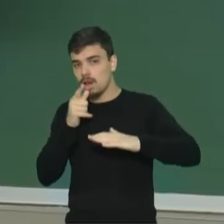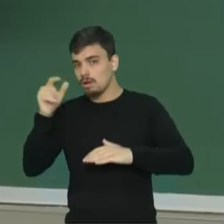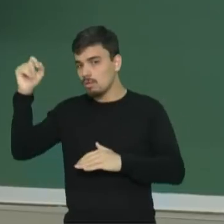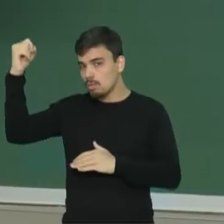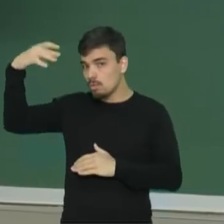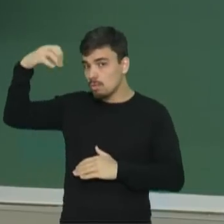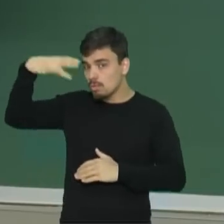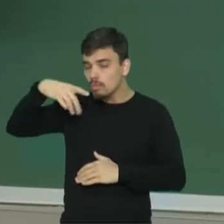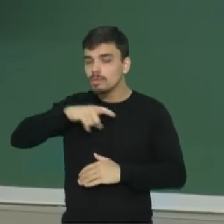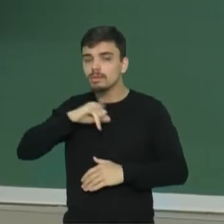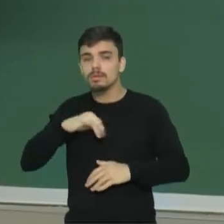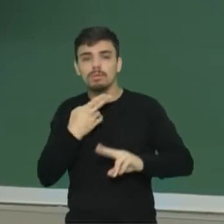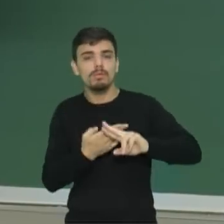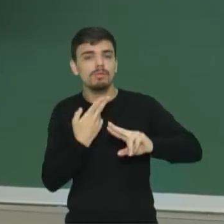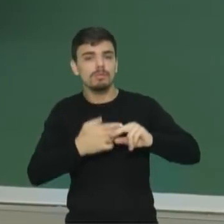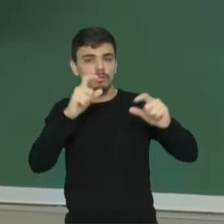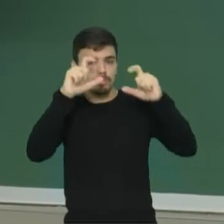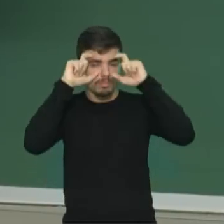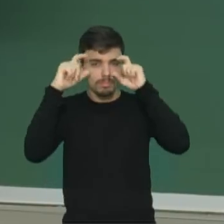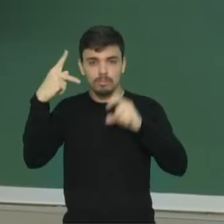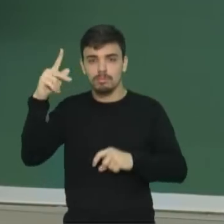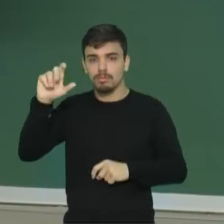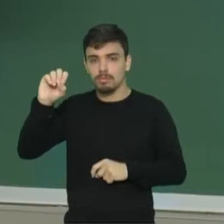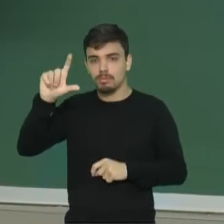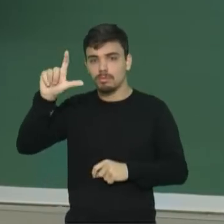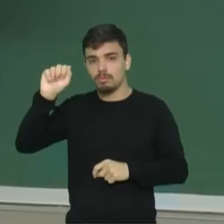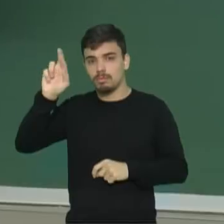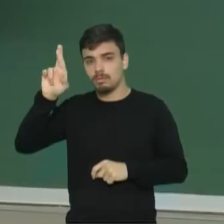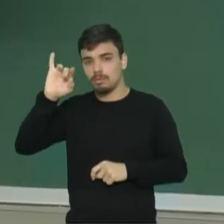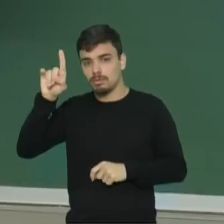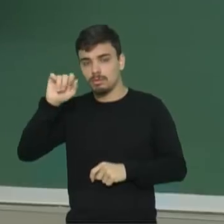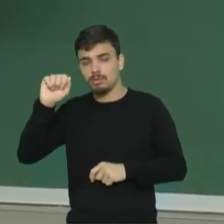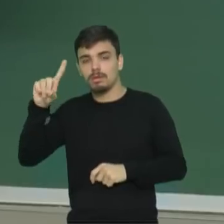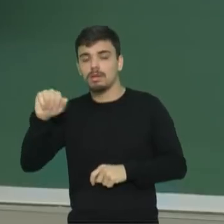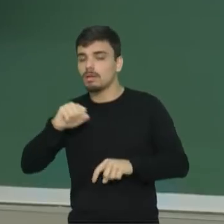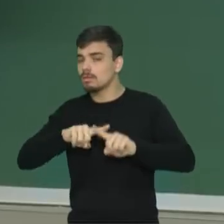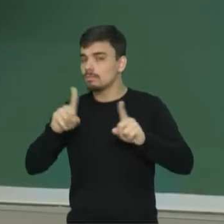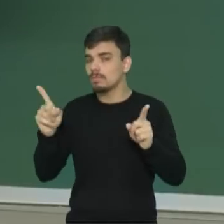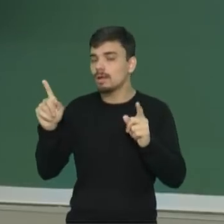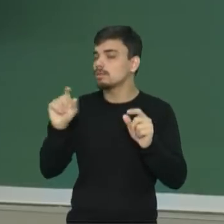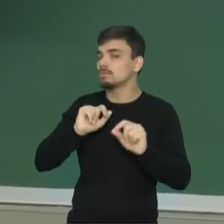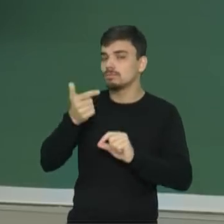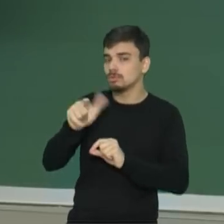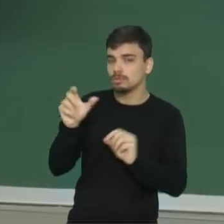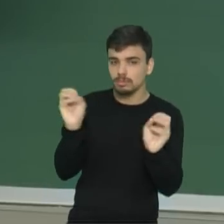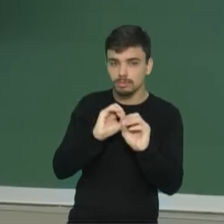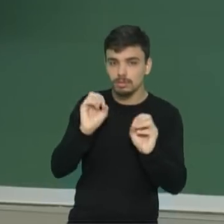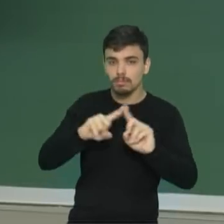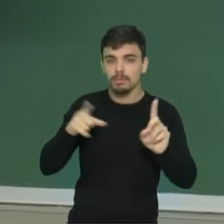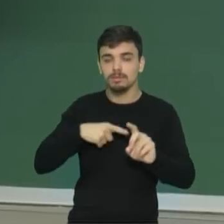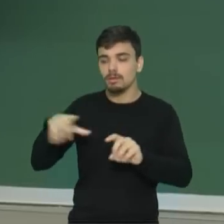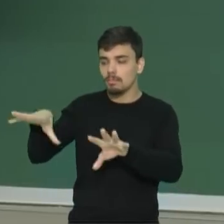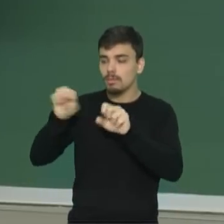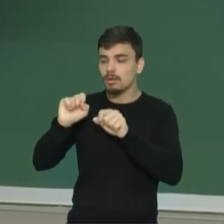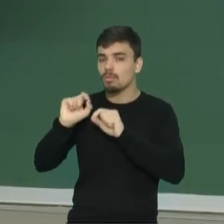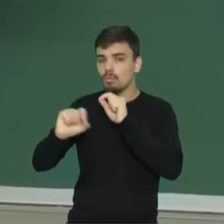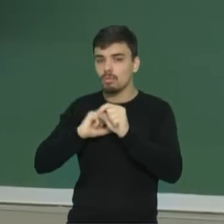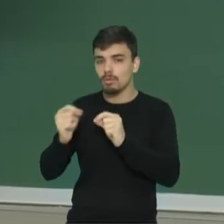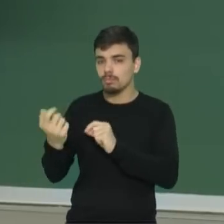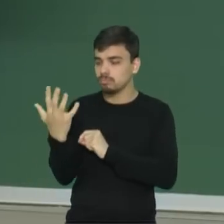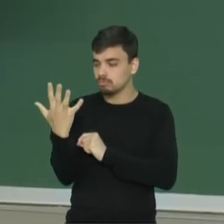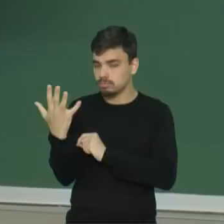usando uma lente polarizada aqui, não veríamos o reflexo da lua na água, porém a minha intenção era capturar inclusive o reflexo na